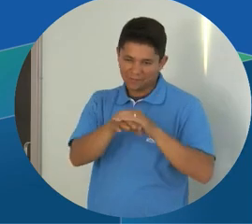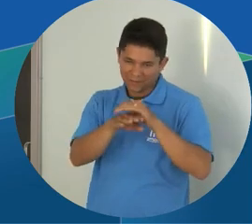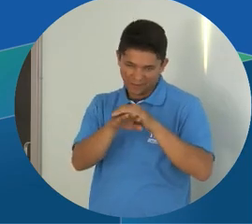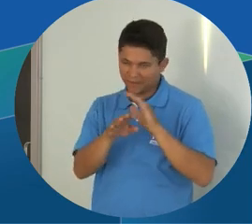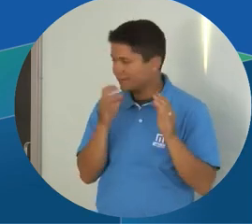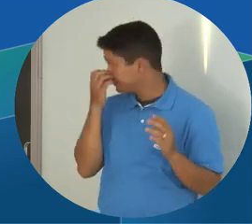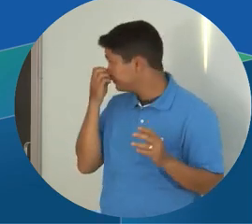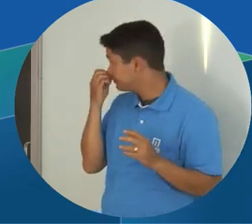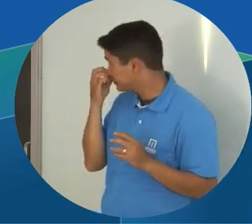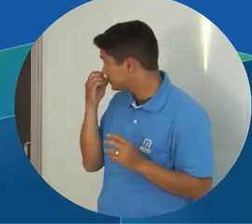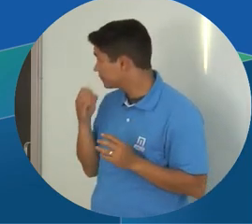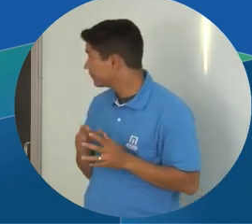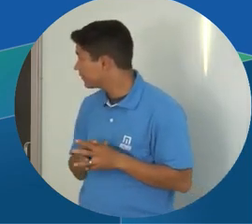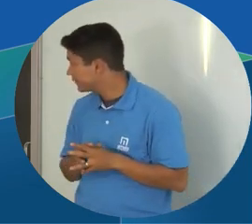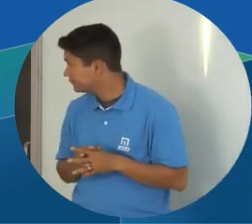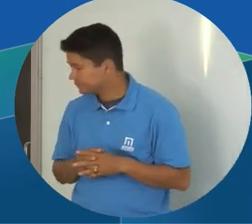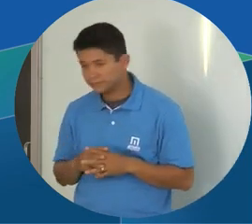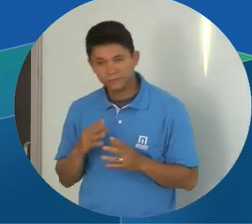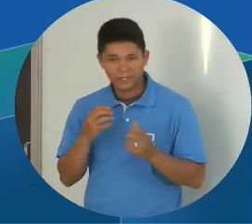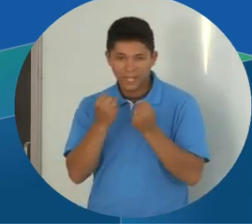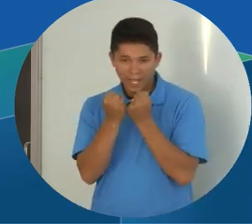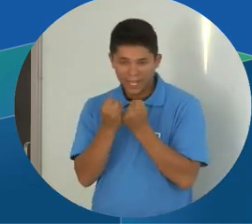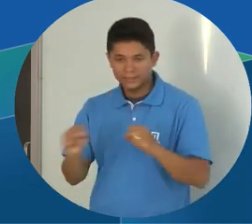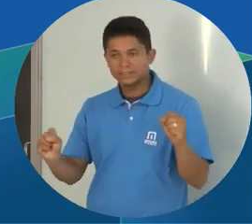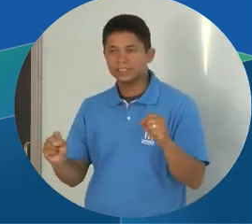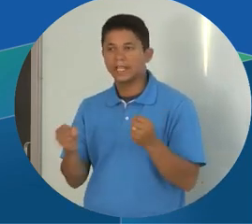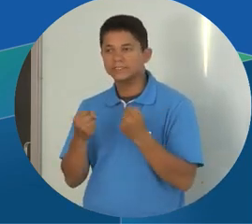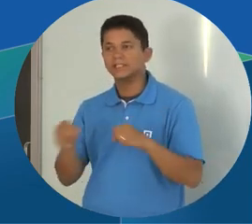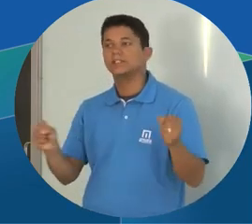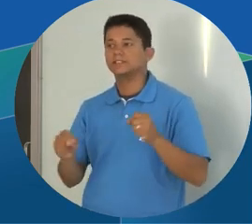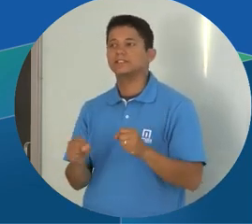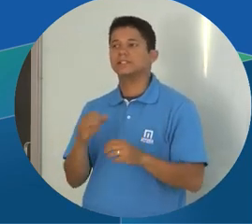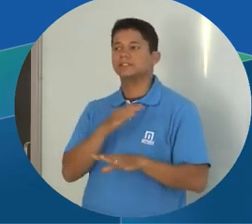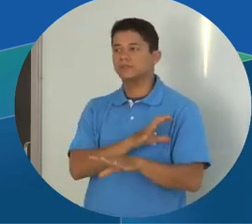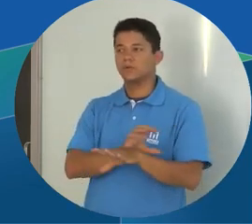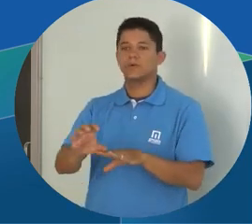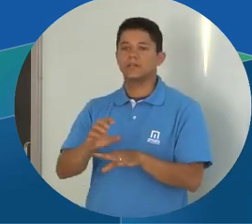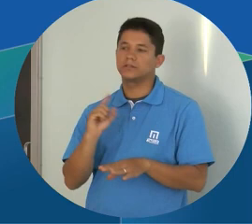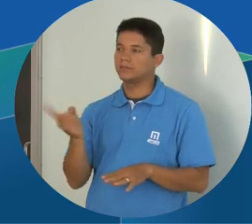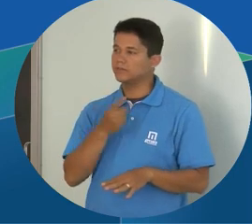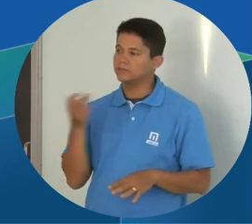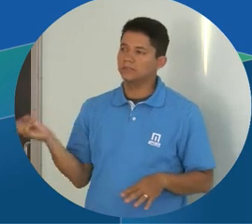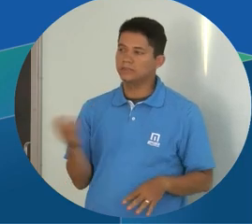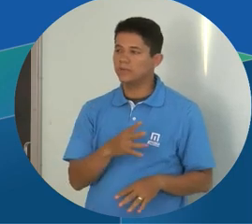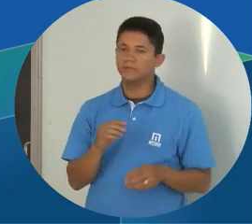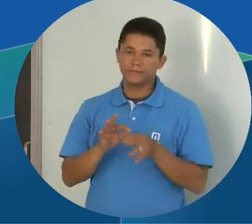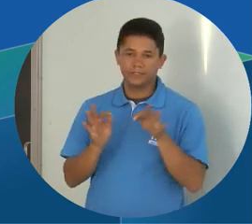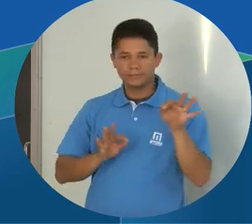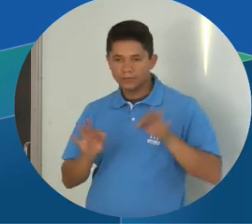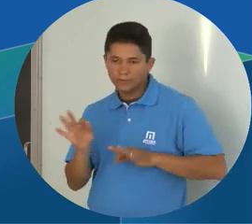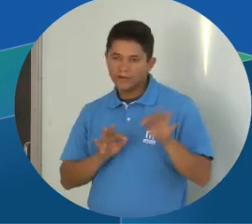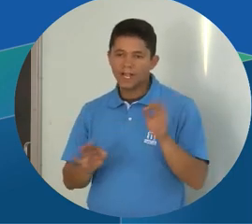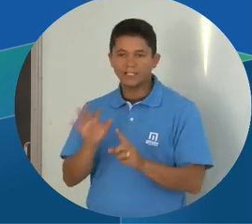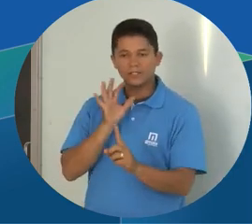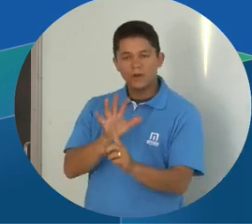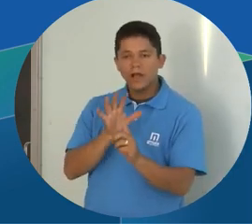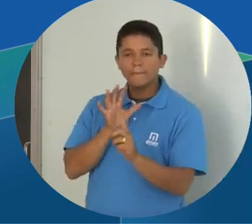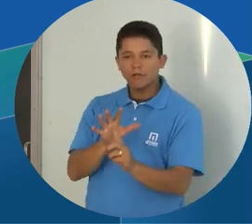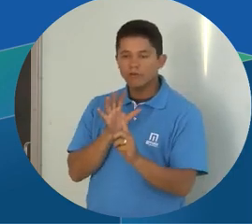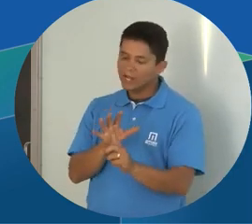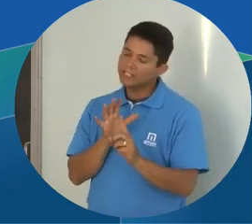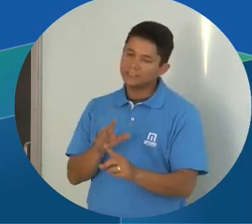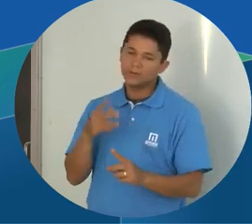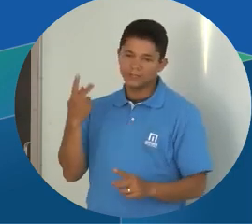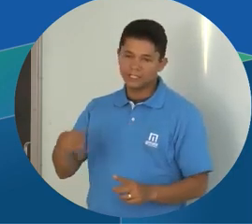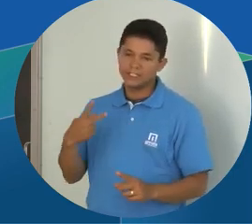densidade e resistência do concreto. Essa foi uma inovação muito interessante que nós fizemos parte aí na provocação que a GEMAIA fez e nós